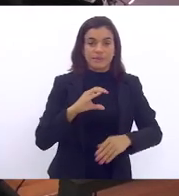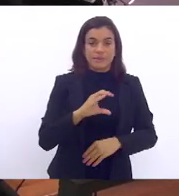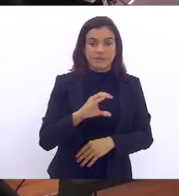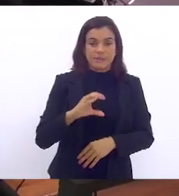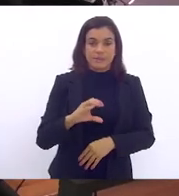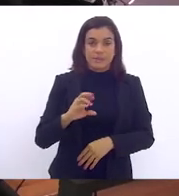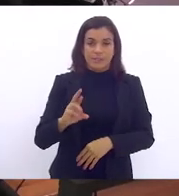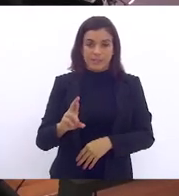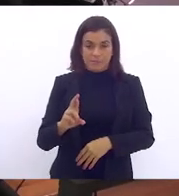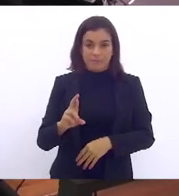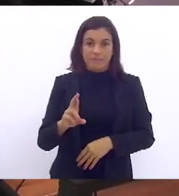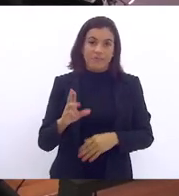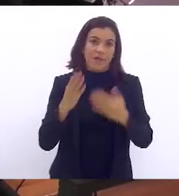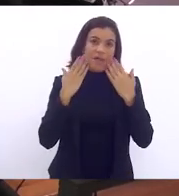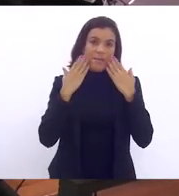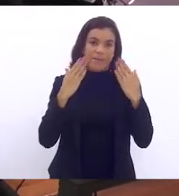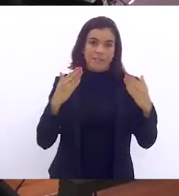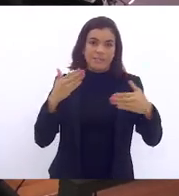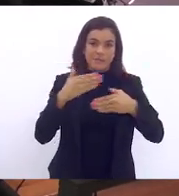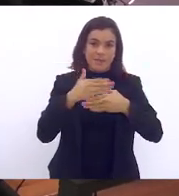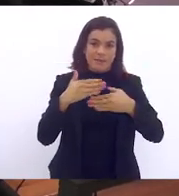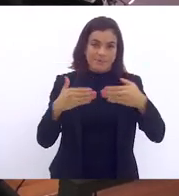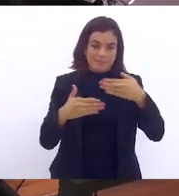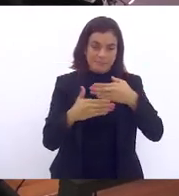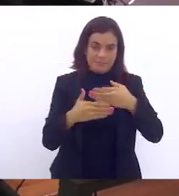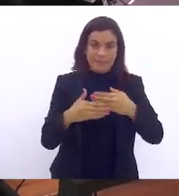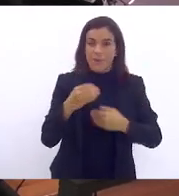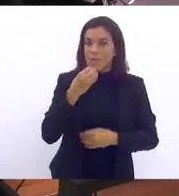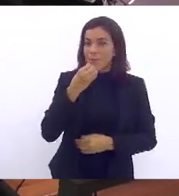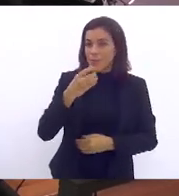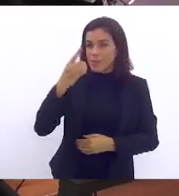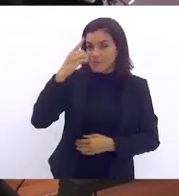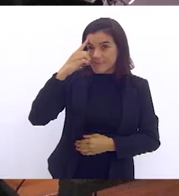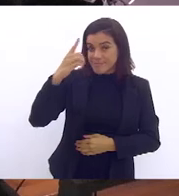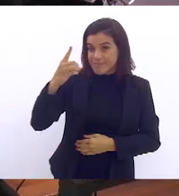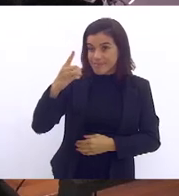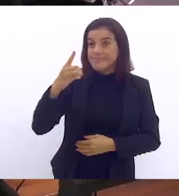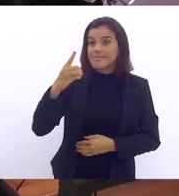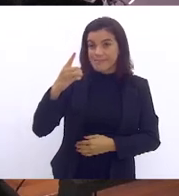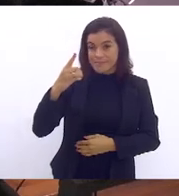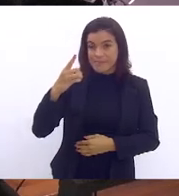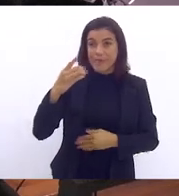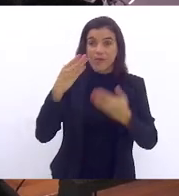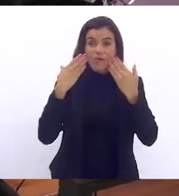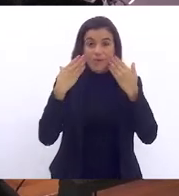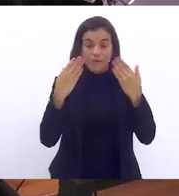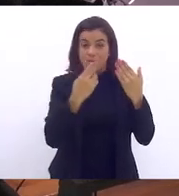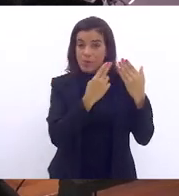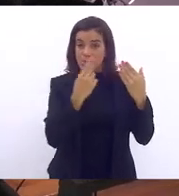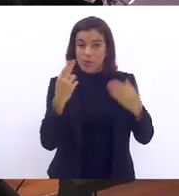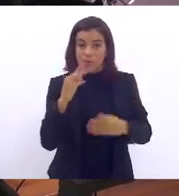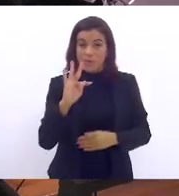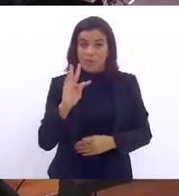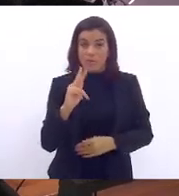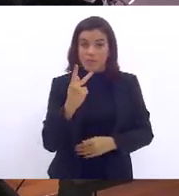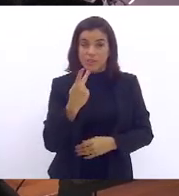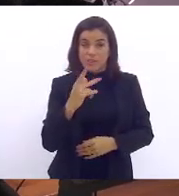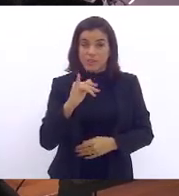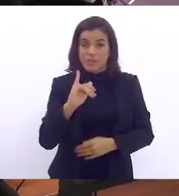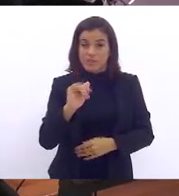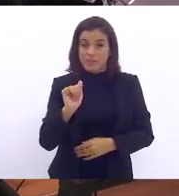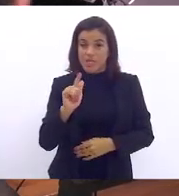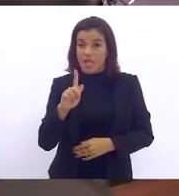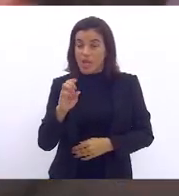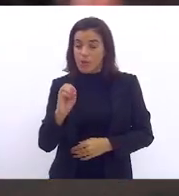fazer para nós uma apresentação Bom dia apenas para me apresentar novamente eu sou o Thiago Rodrigues eu sou gerente